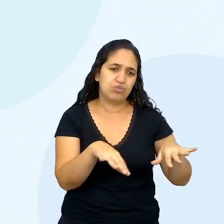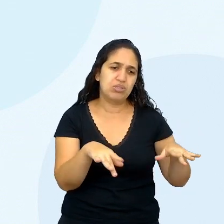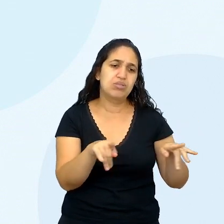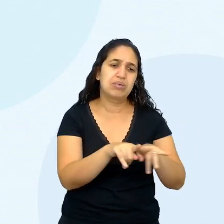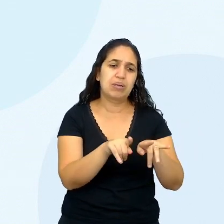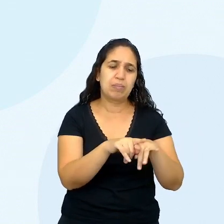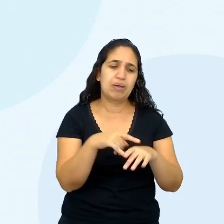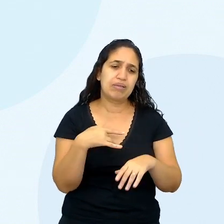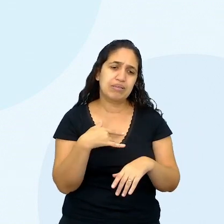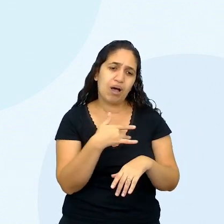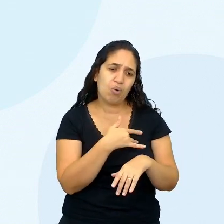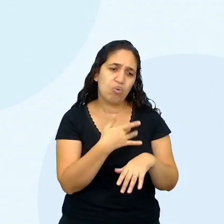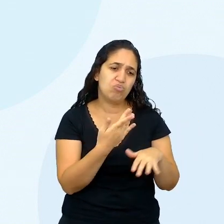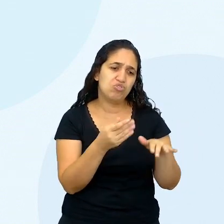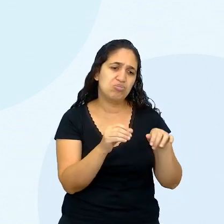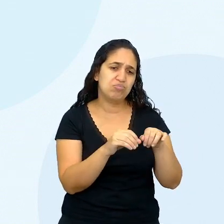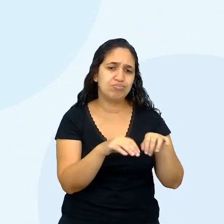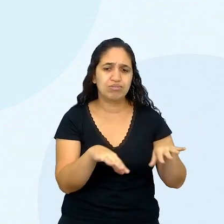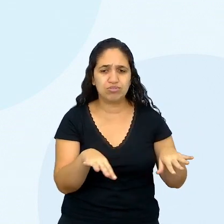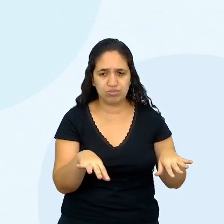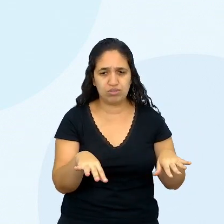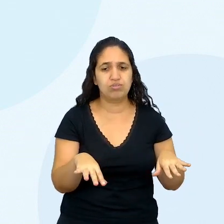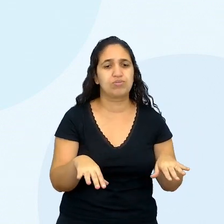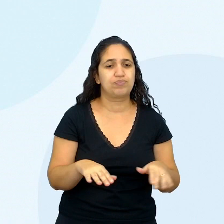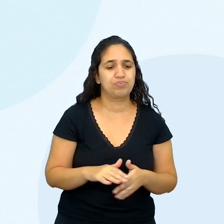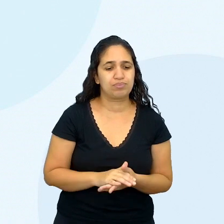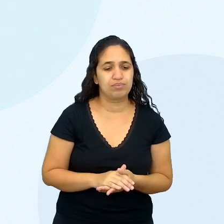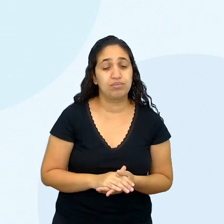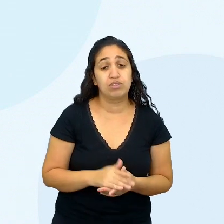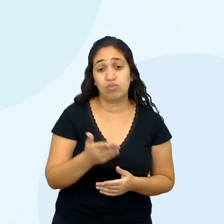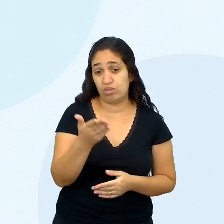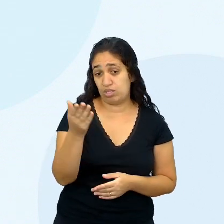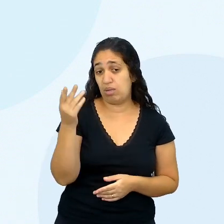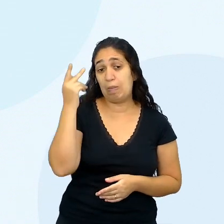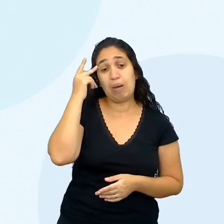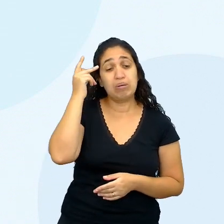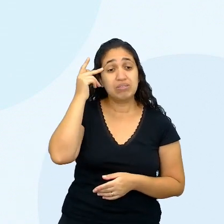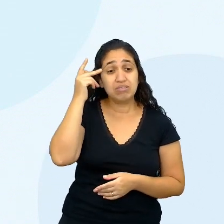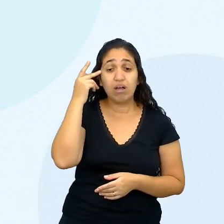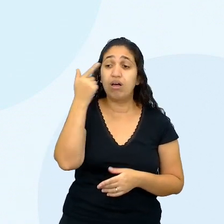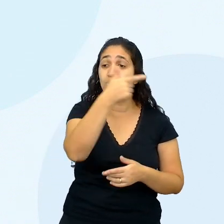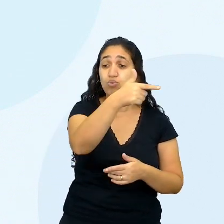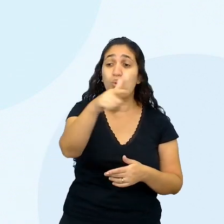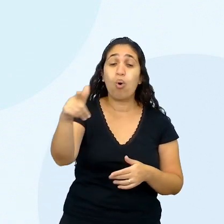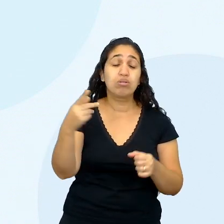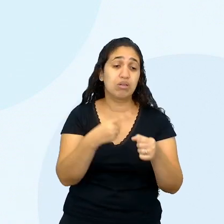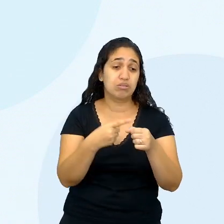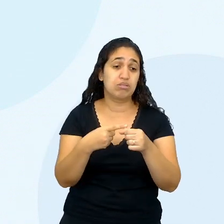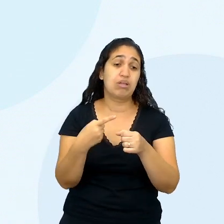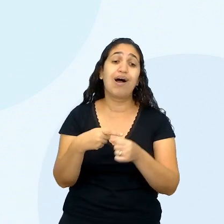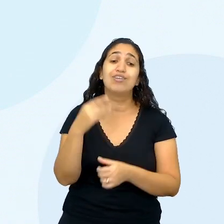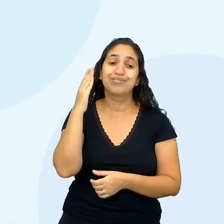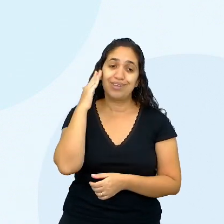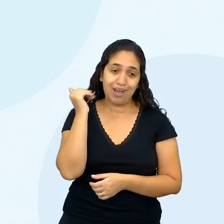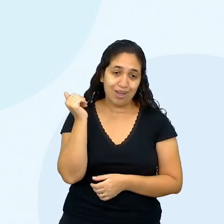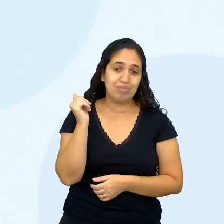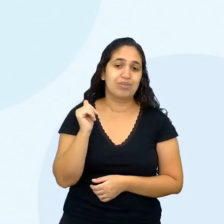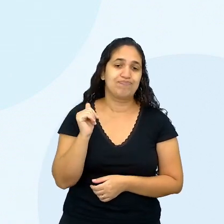saúde, essa água, né? A gente conhece bem aí, quem é paulistano e também em outras cidades, conhece bem a